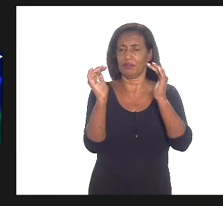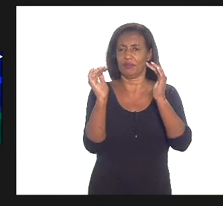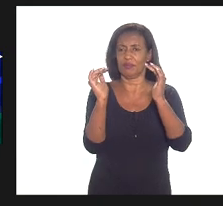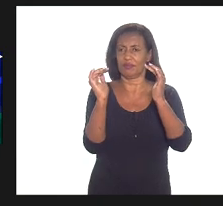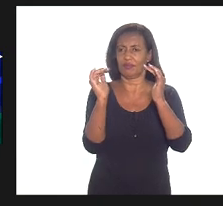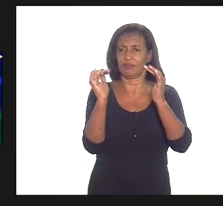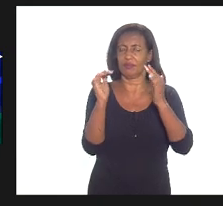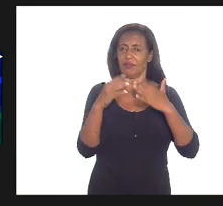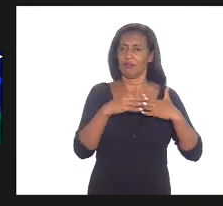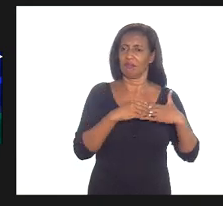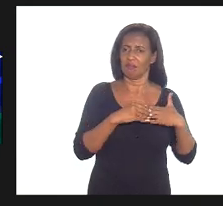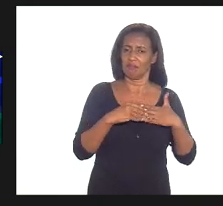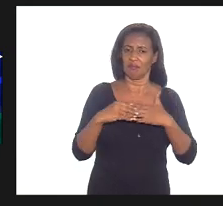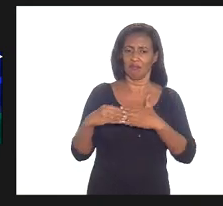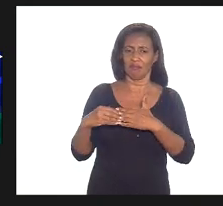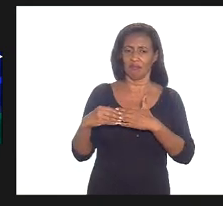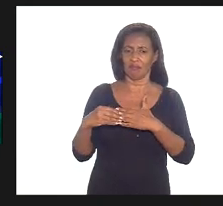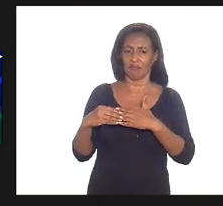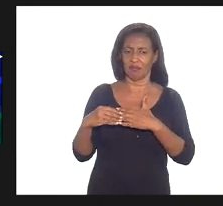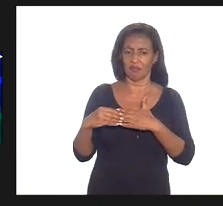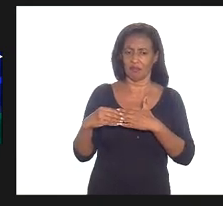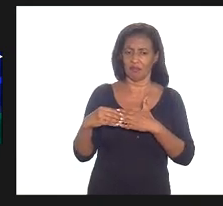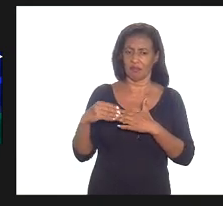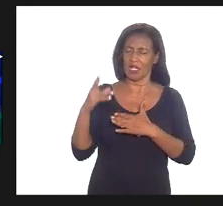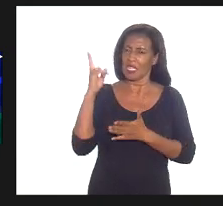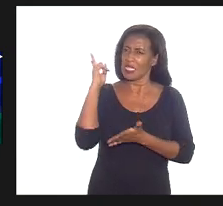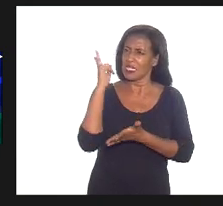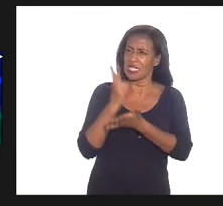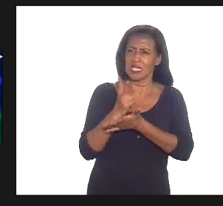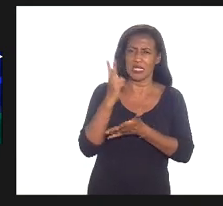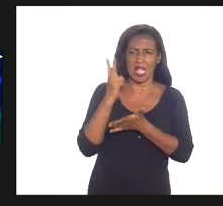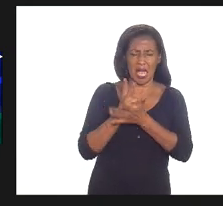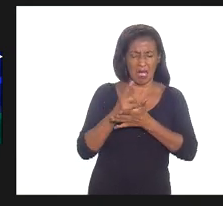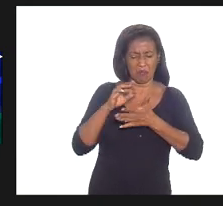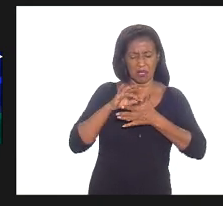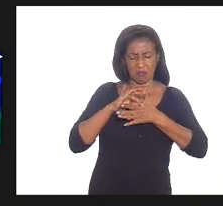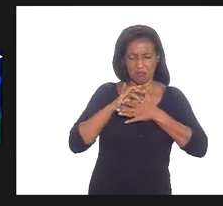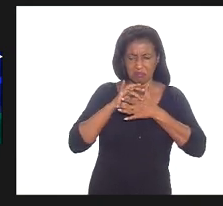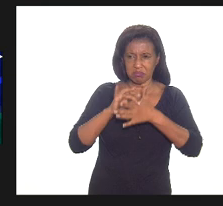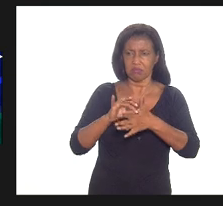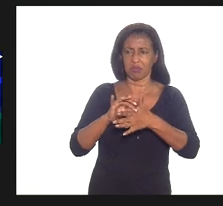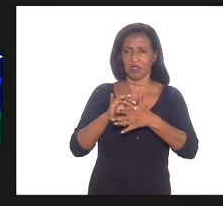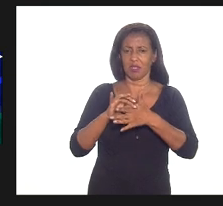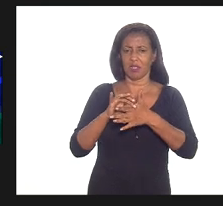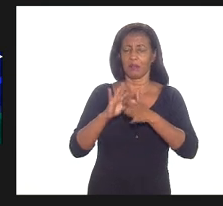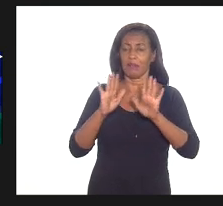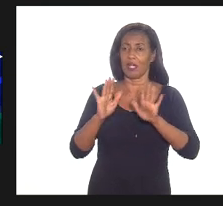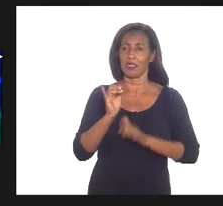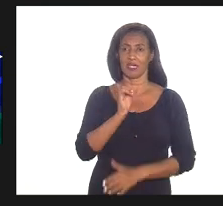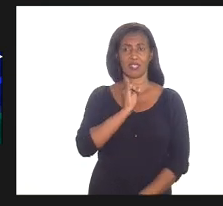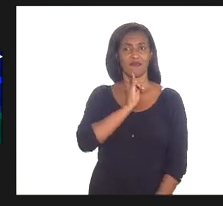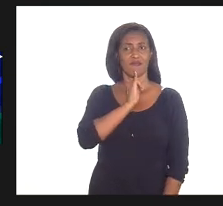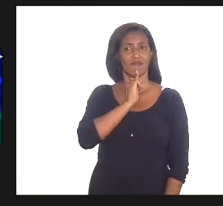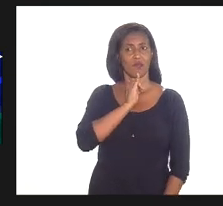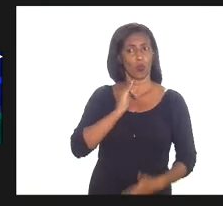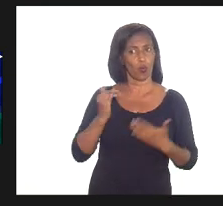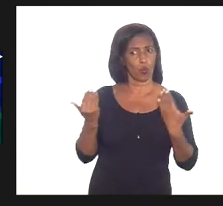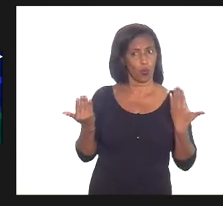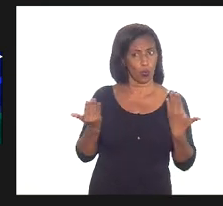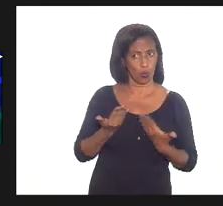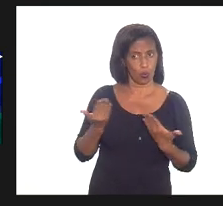e a levar para casa que ele sempre conduziu com muita que livro mas que infelizmente hoje